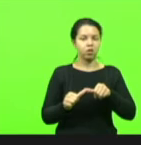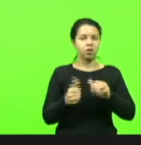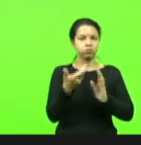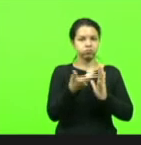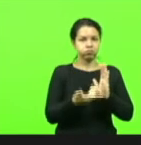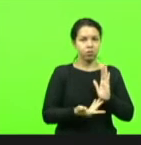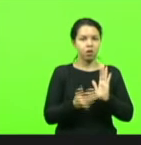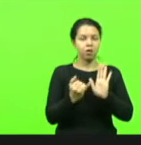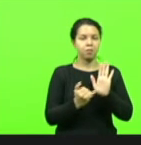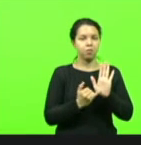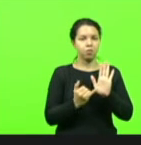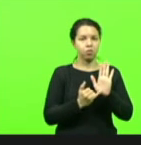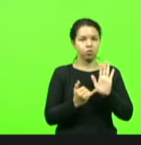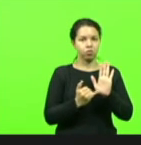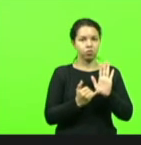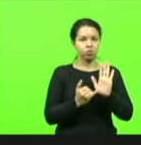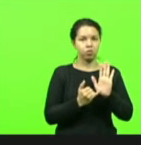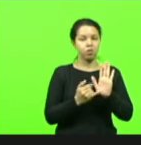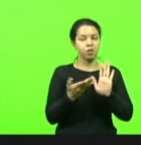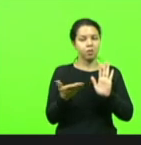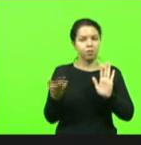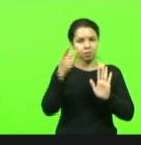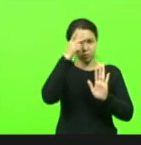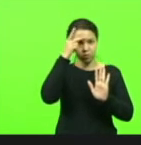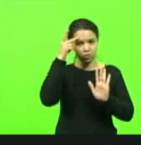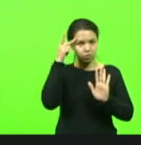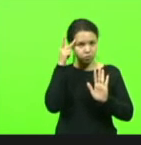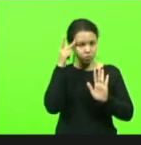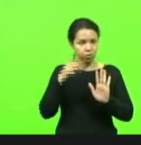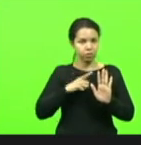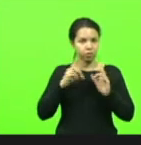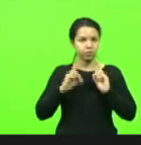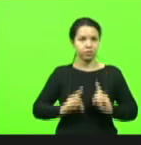do imposto para pessoas com deficiência e